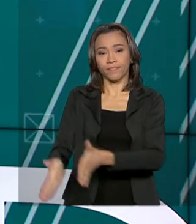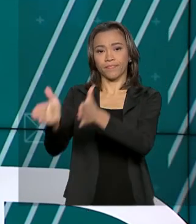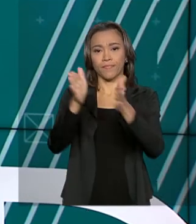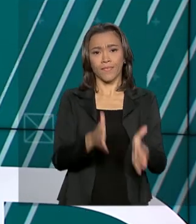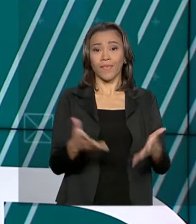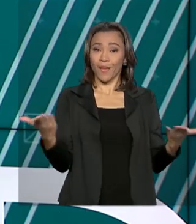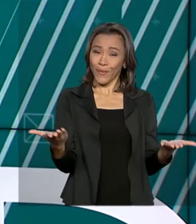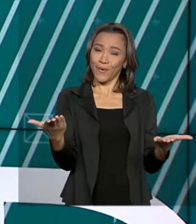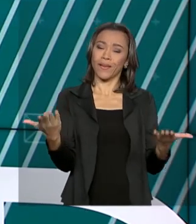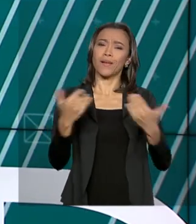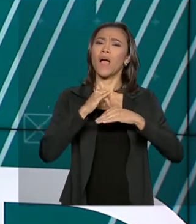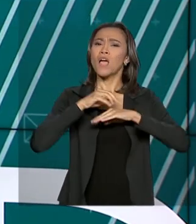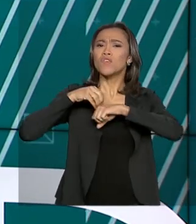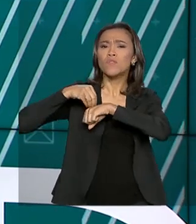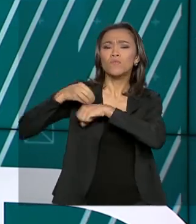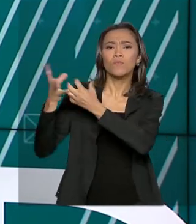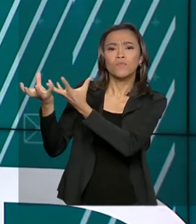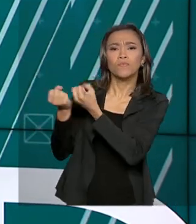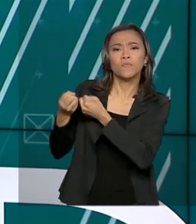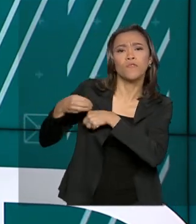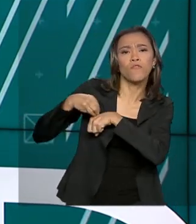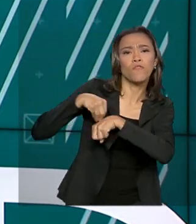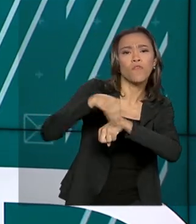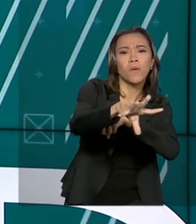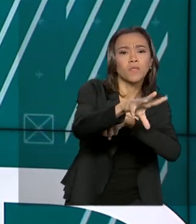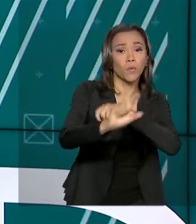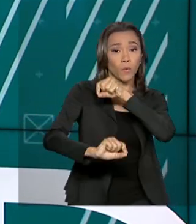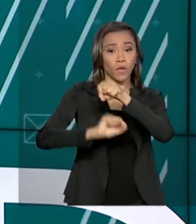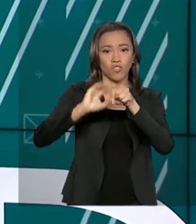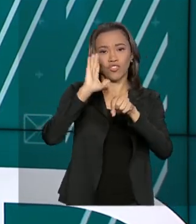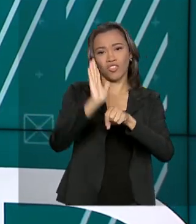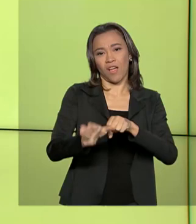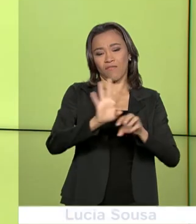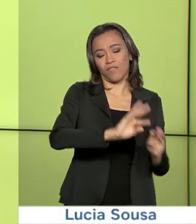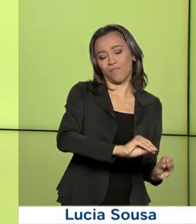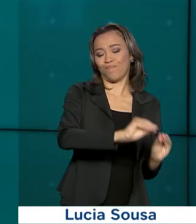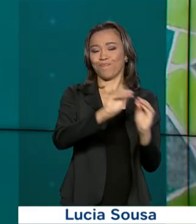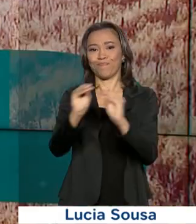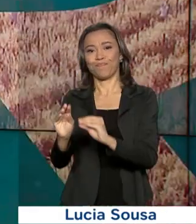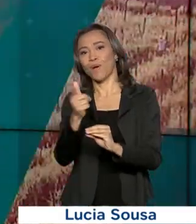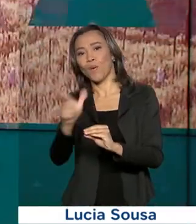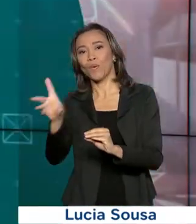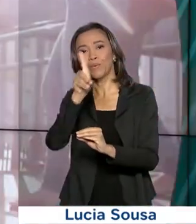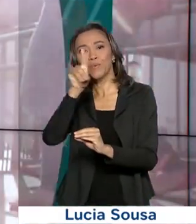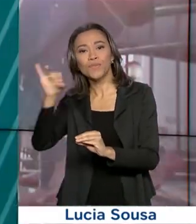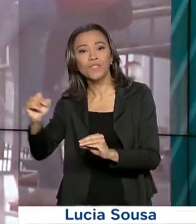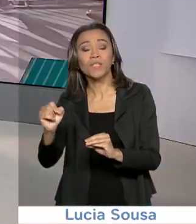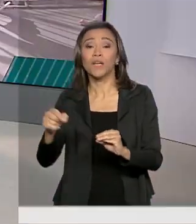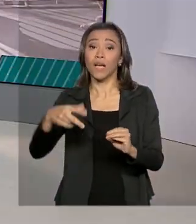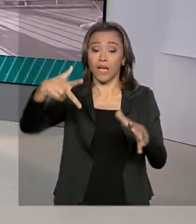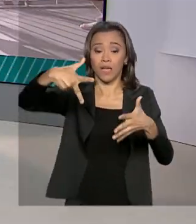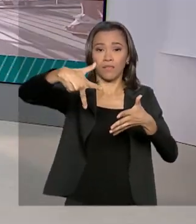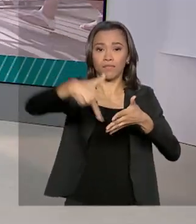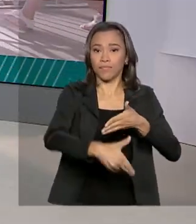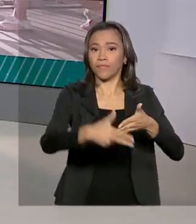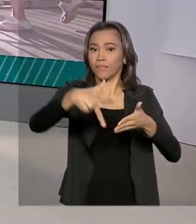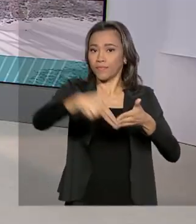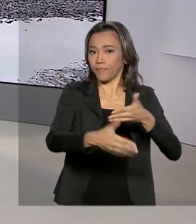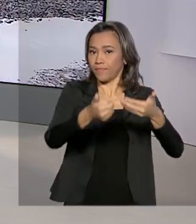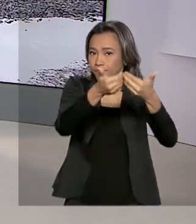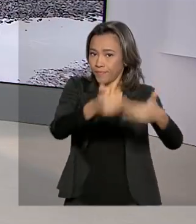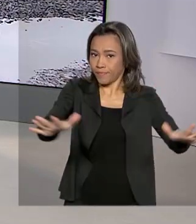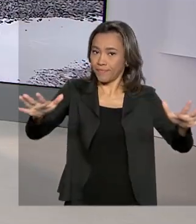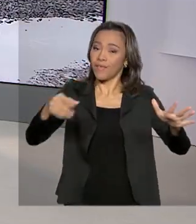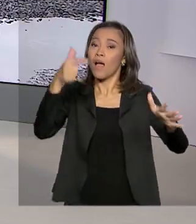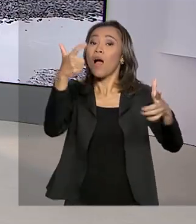A gente abre essa edição com a informação de que foi adiada a inauguração da nova base brasileira na Antártica. Vamos, então, ao